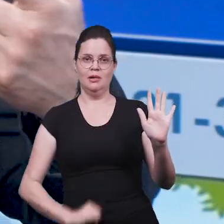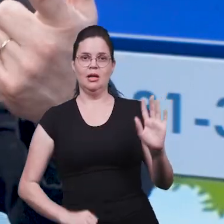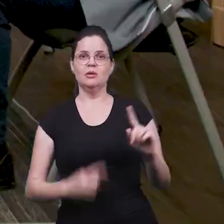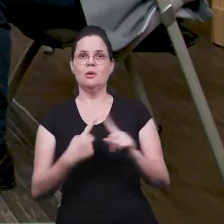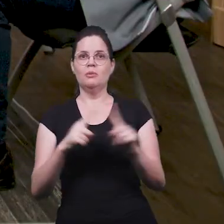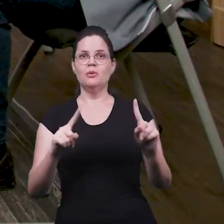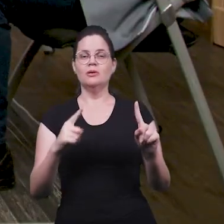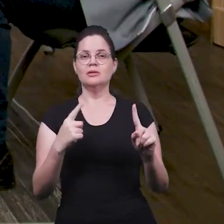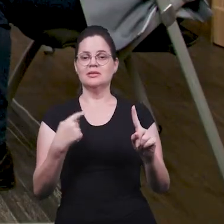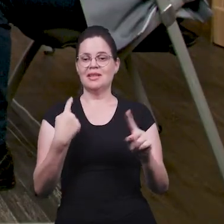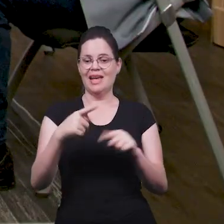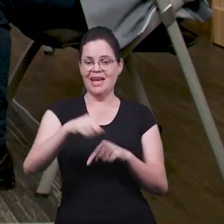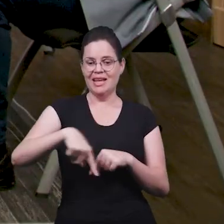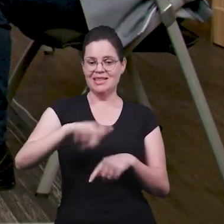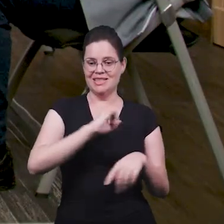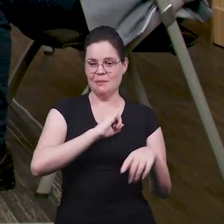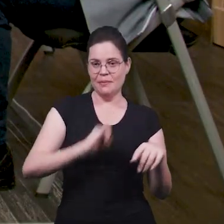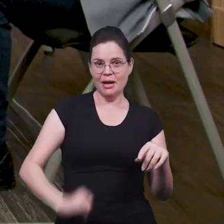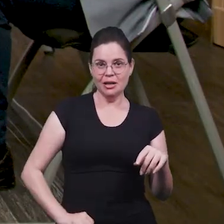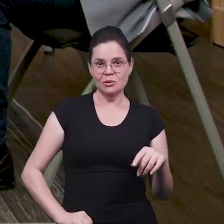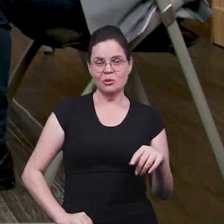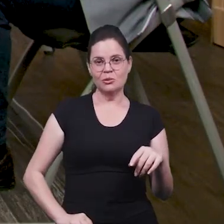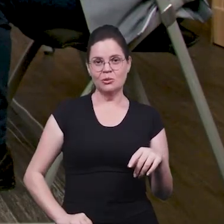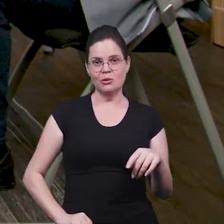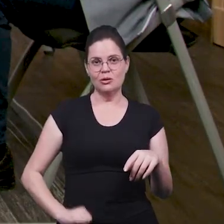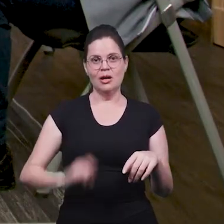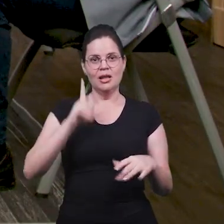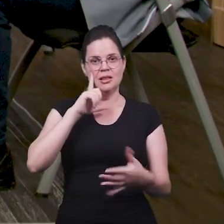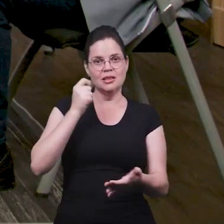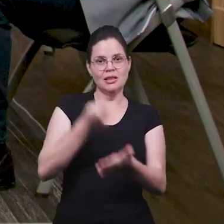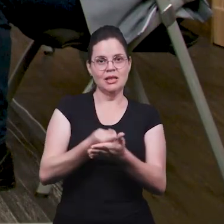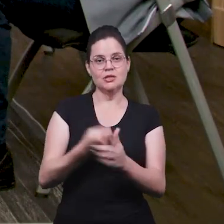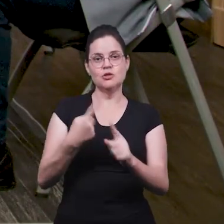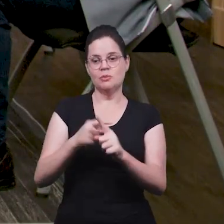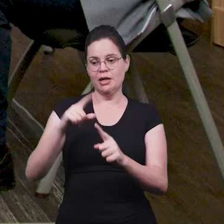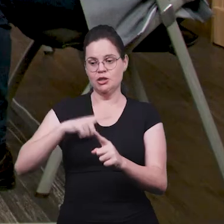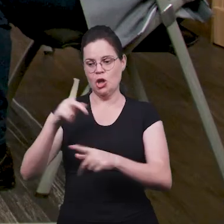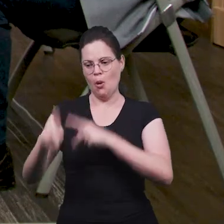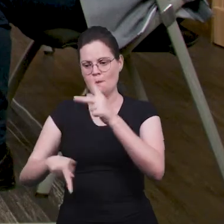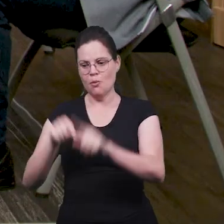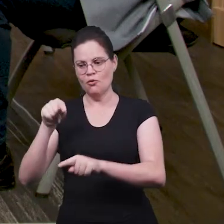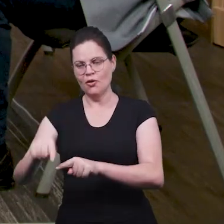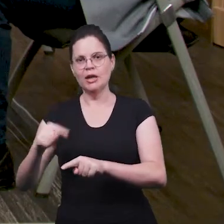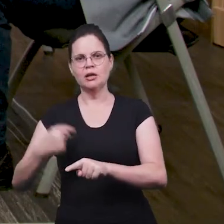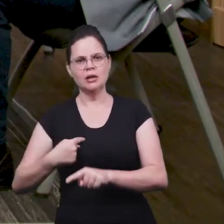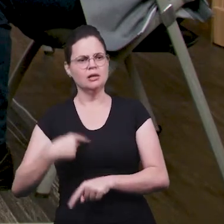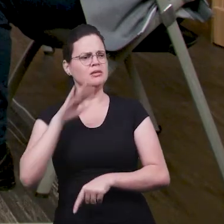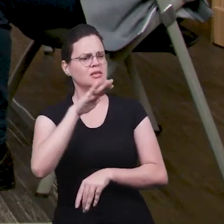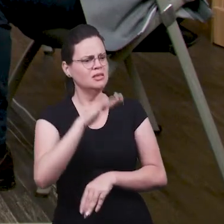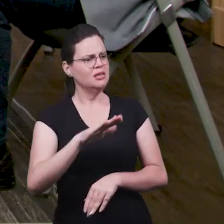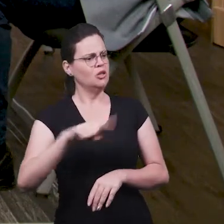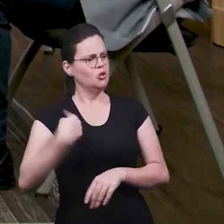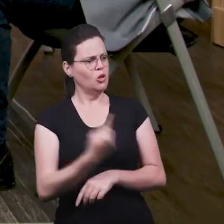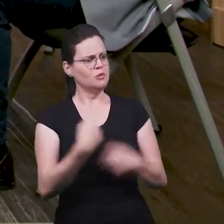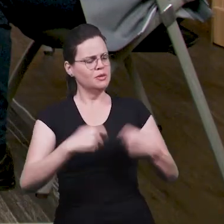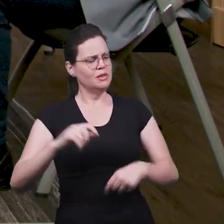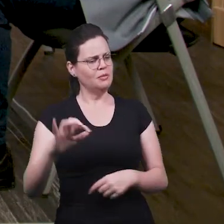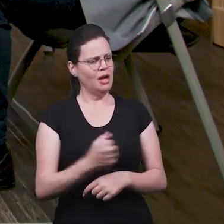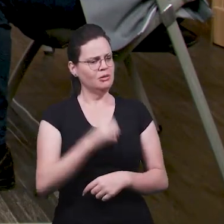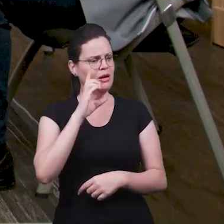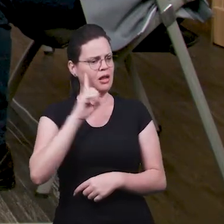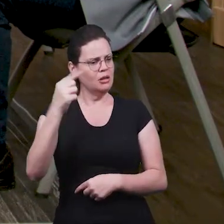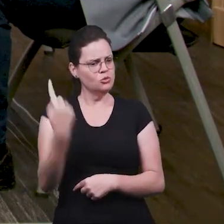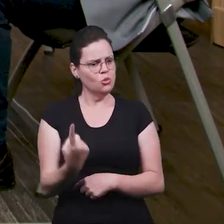imperadores tomarem essa decisão é porque tinha um povo perto dele que lutava por isso. Olha, nós temos que adorar a Deus como Ele é,